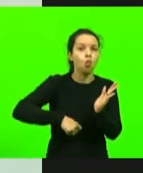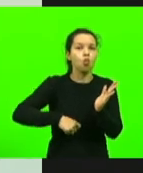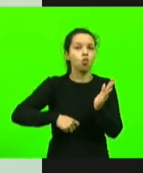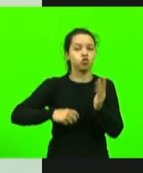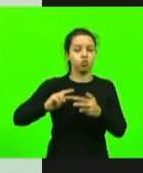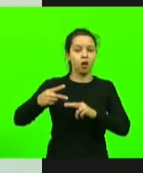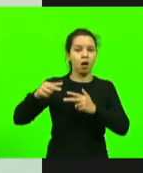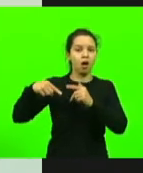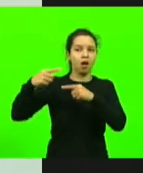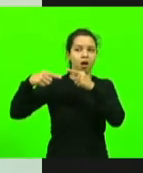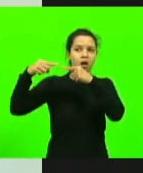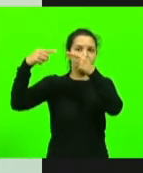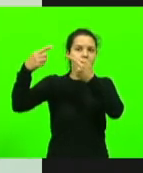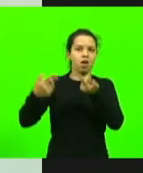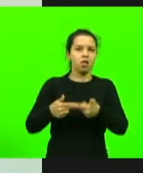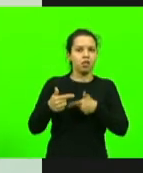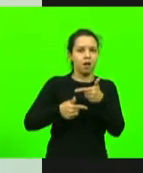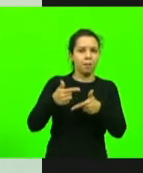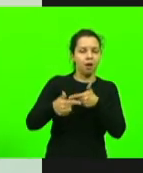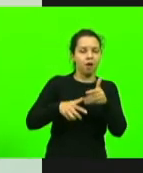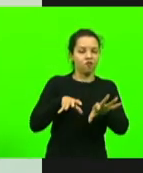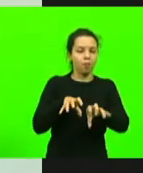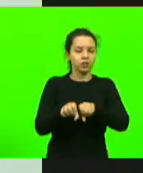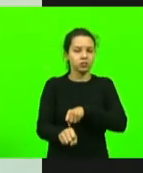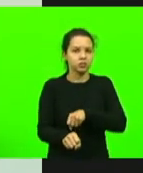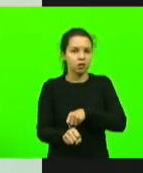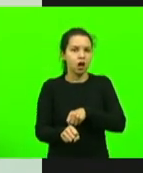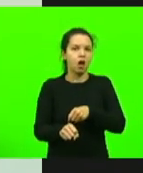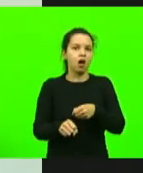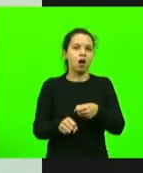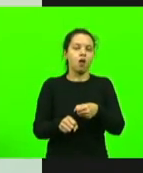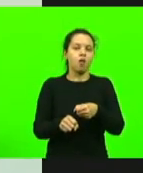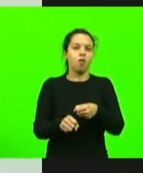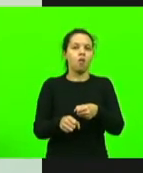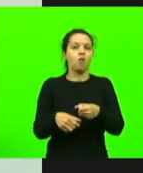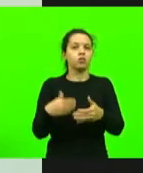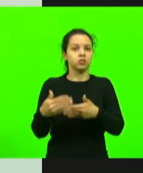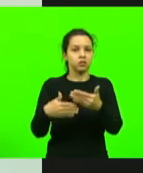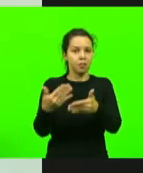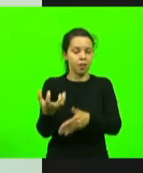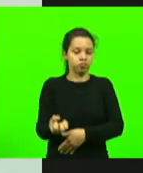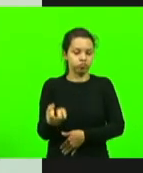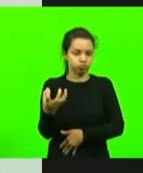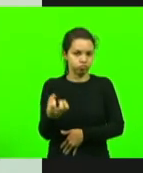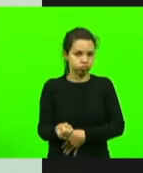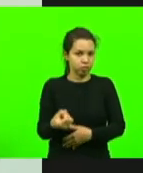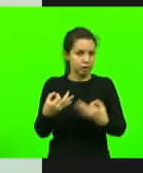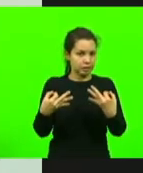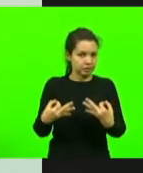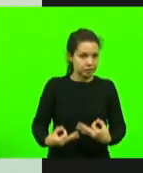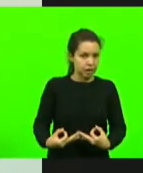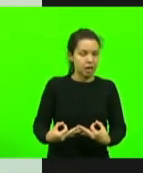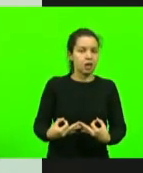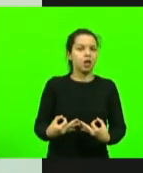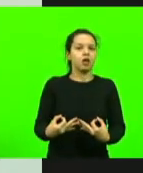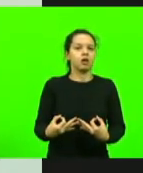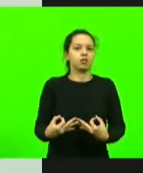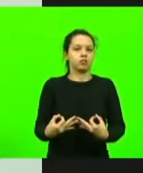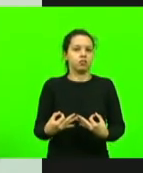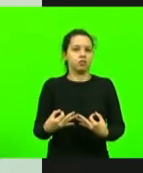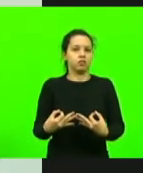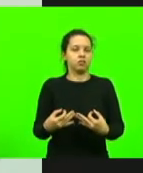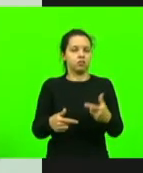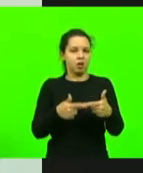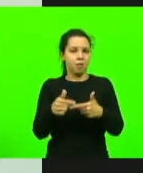e Previdência pública digna e decente no final da carreira mas o mais grave